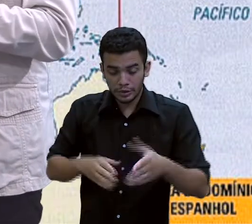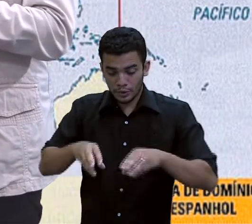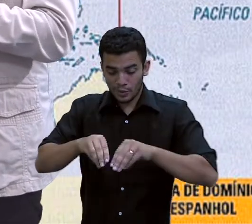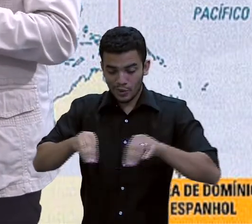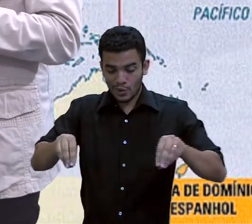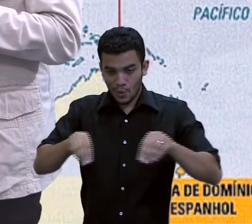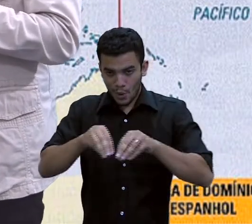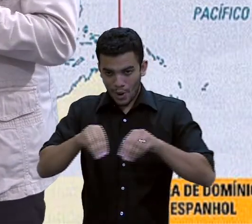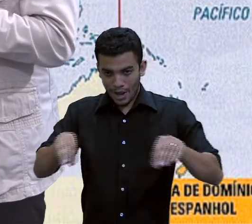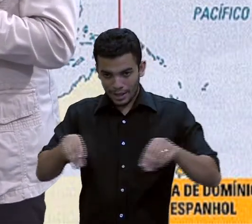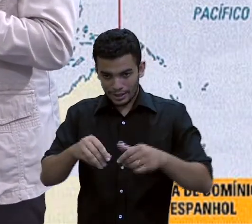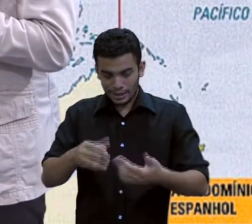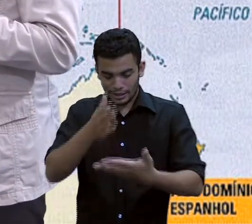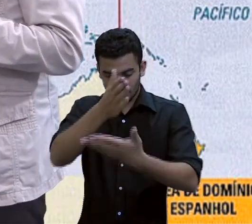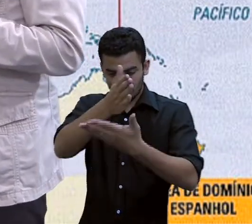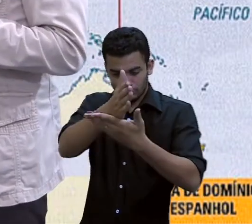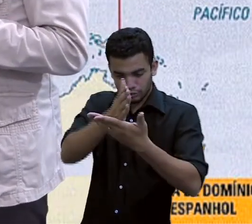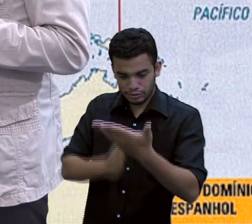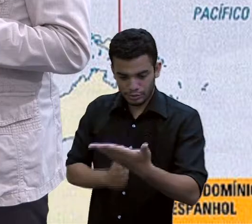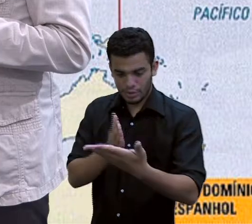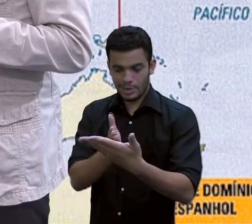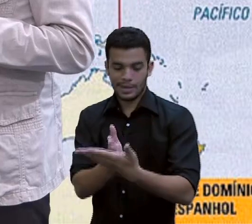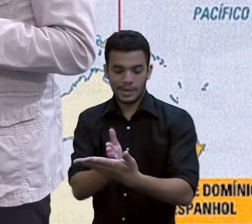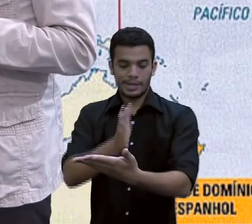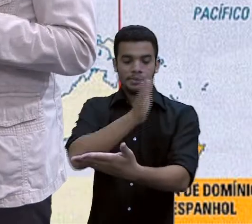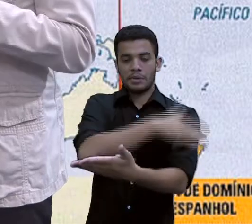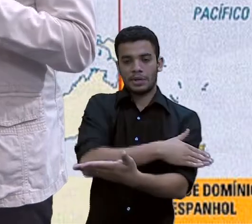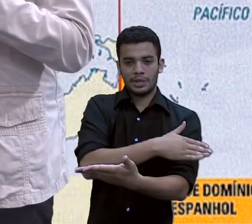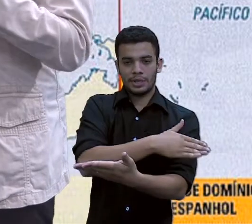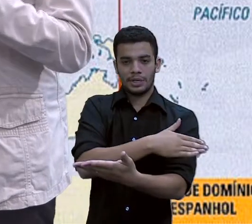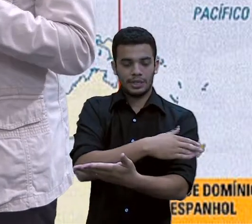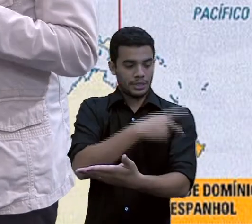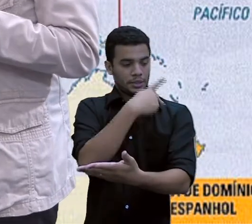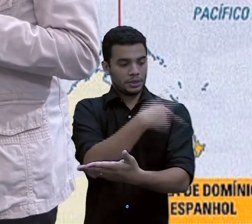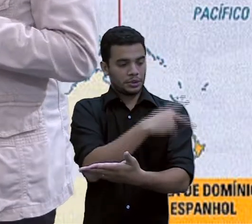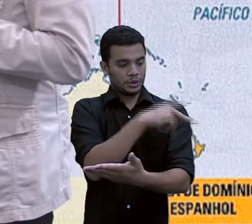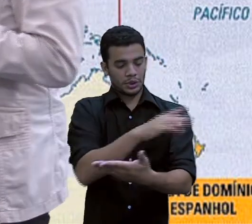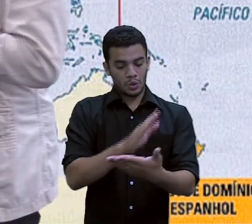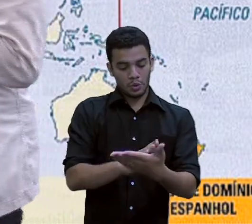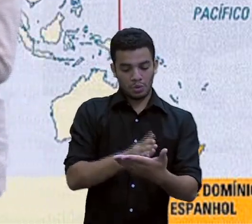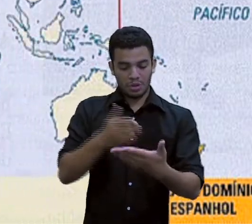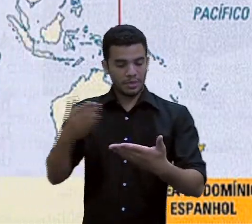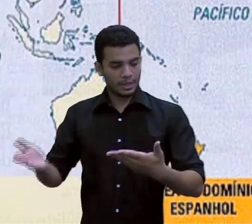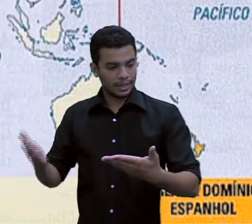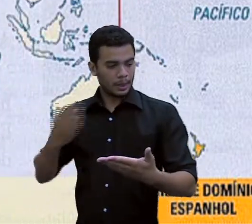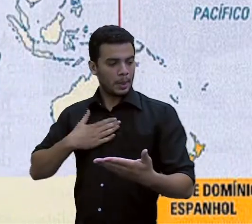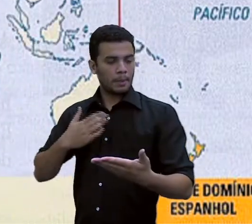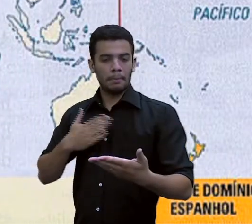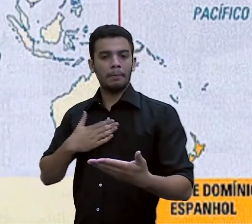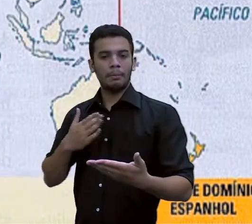370 léguas a oeste de Cabo Verde. O que ficasse para lá da linha